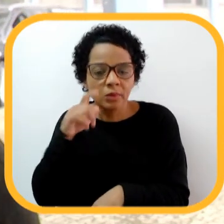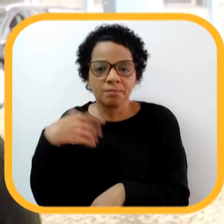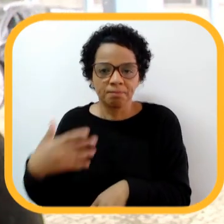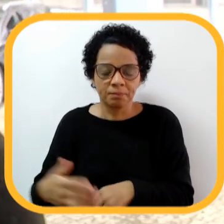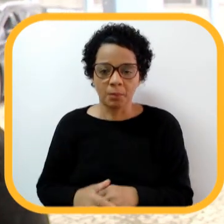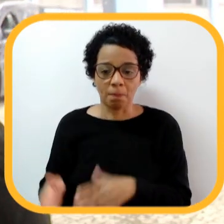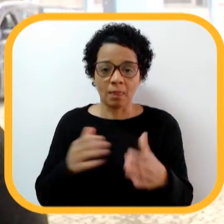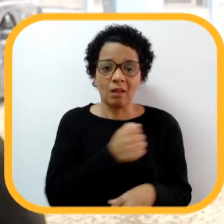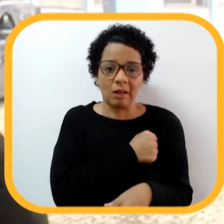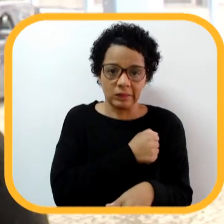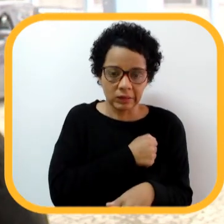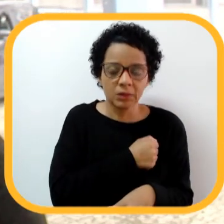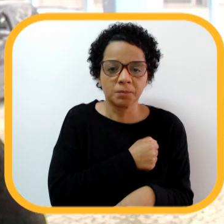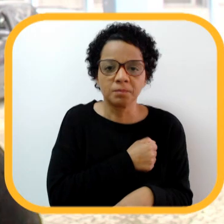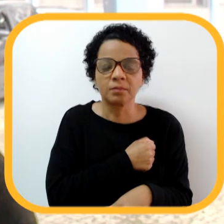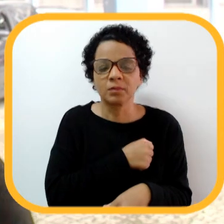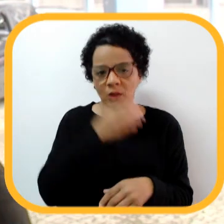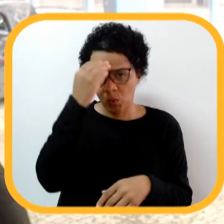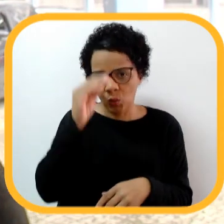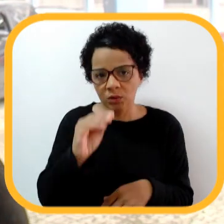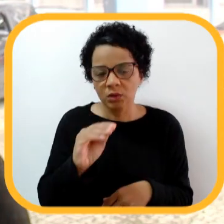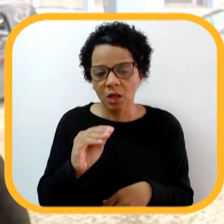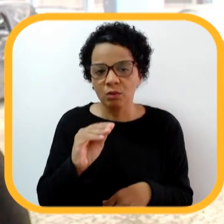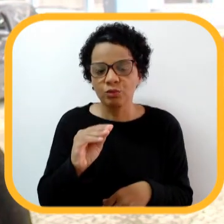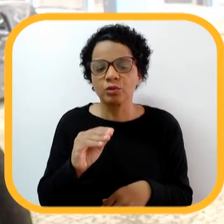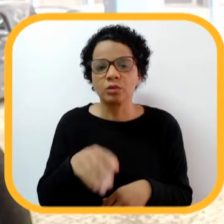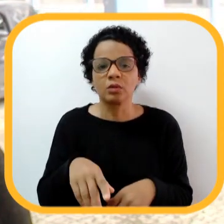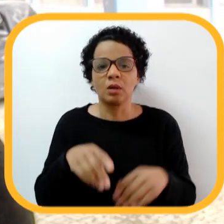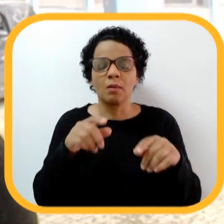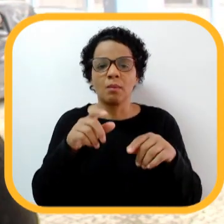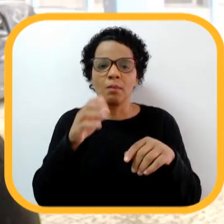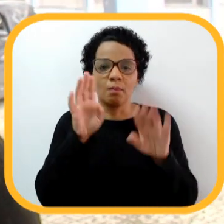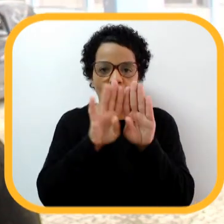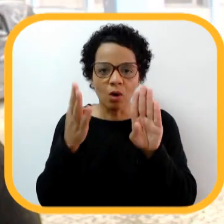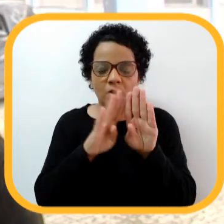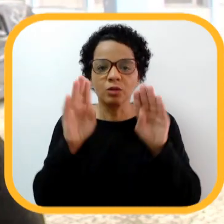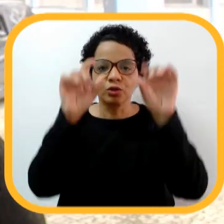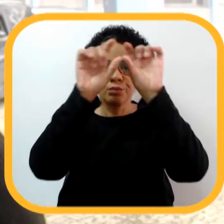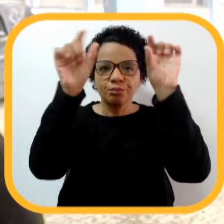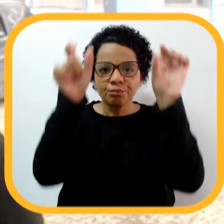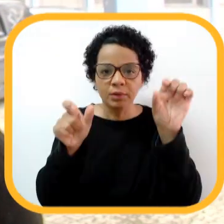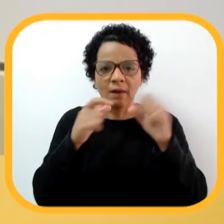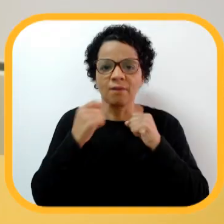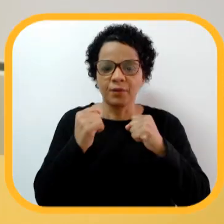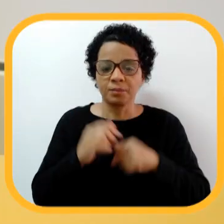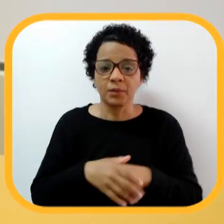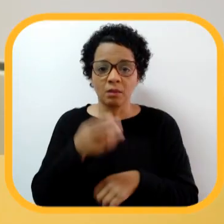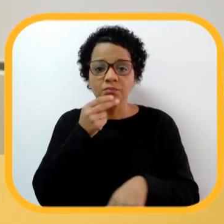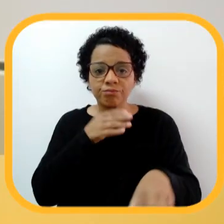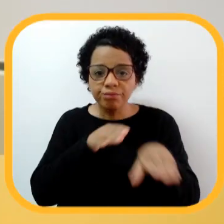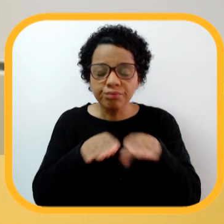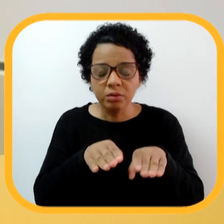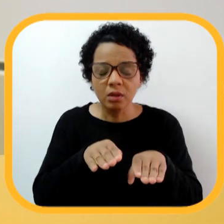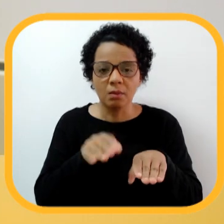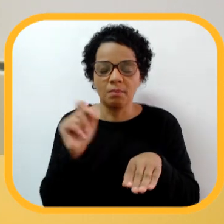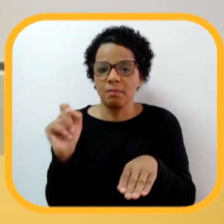de coisas que possam cair. Se estivéssemos em casa, vários conselhos que até dão é estar nas beiras das portas, que são bastante rígidas. Durante um